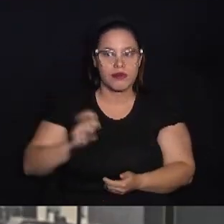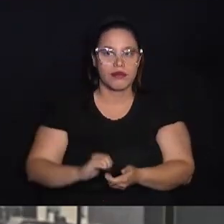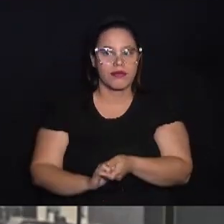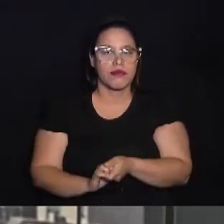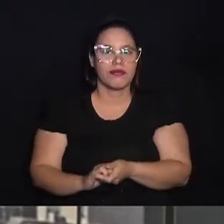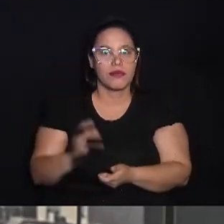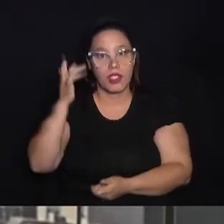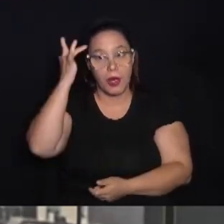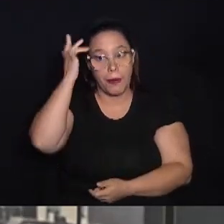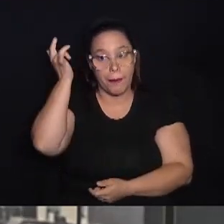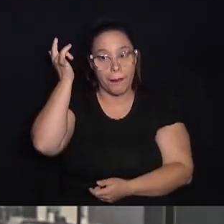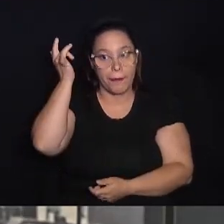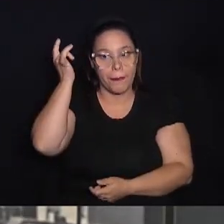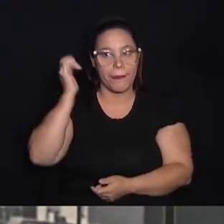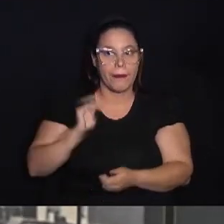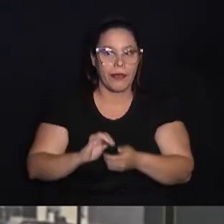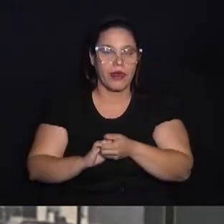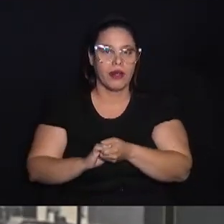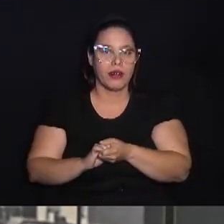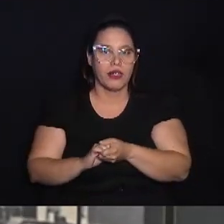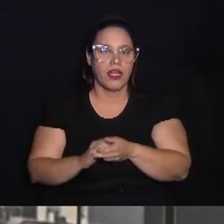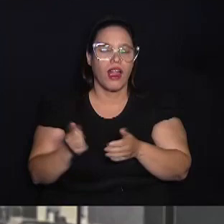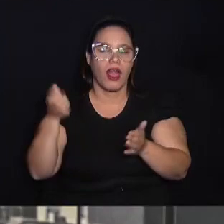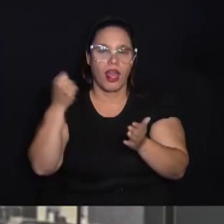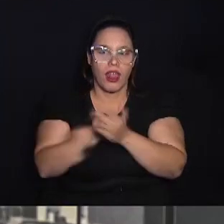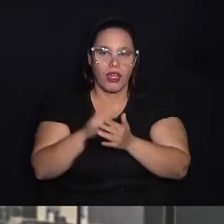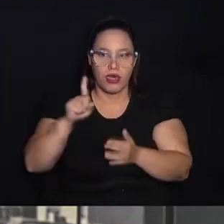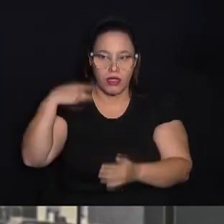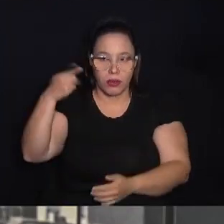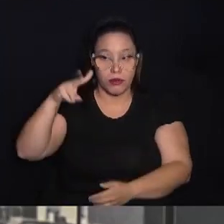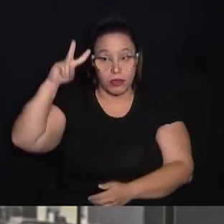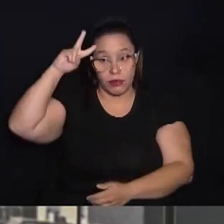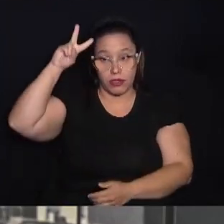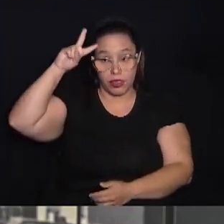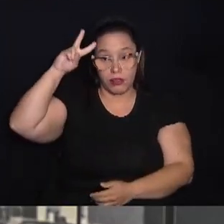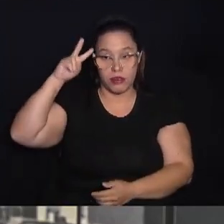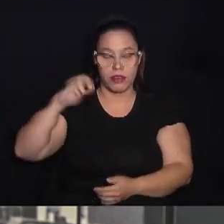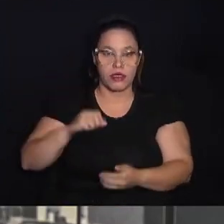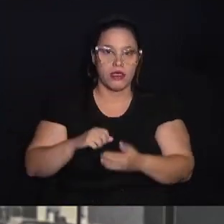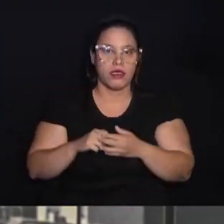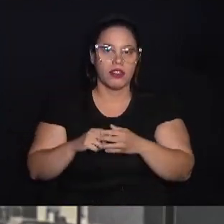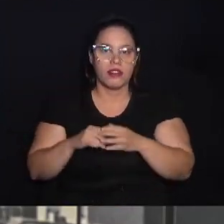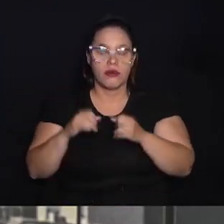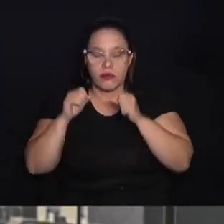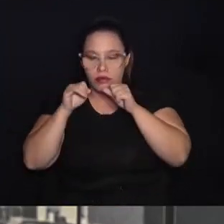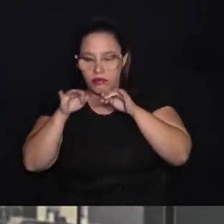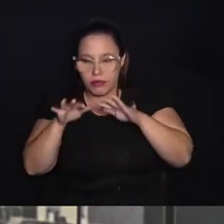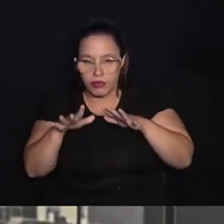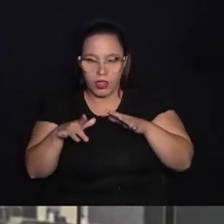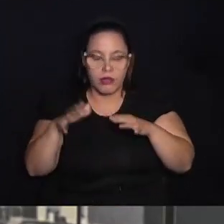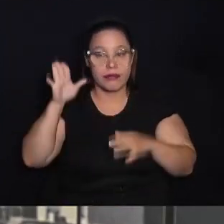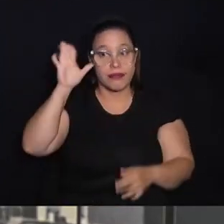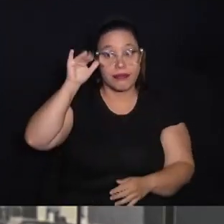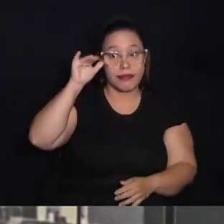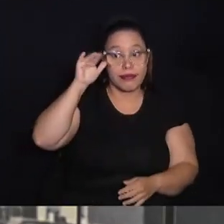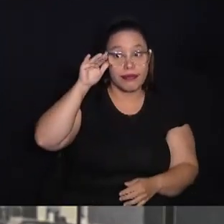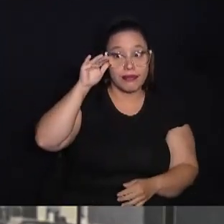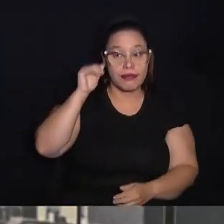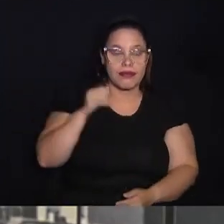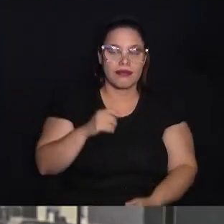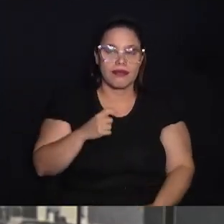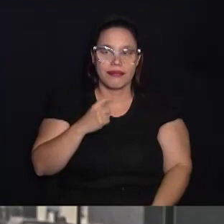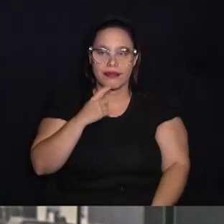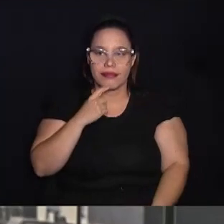Amanhã tem estúdio Câmara também e eu prometo voltar na próxima segunda-feira com mais informações mais curiosidad sobre o aniversário